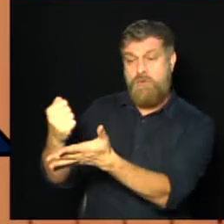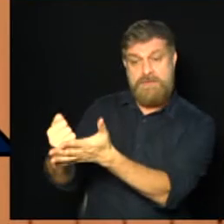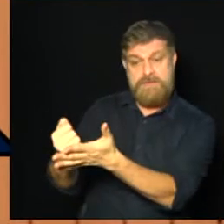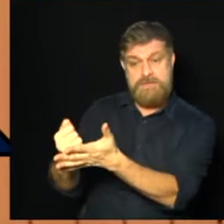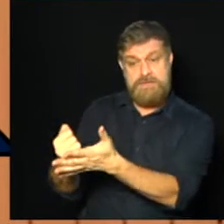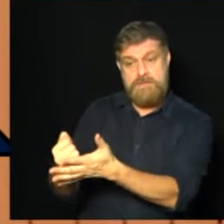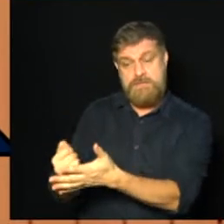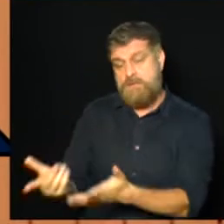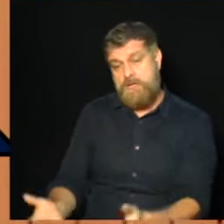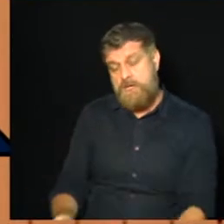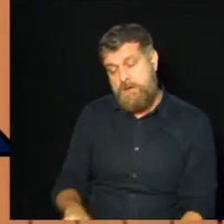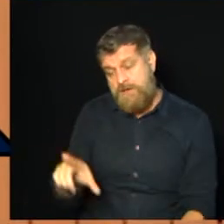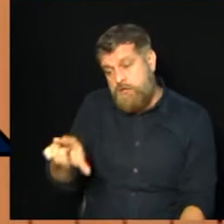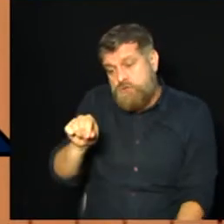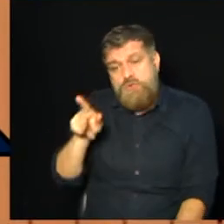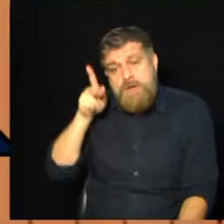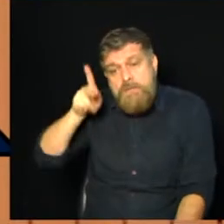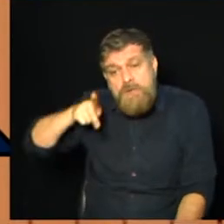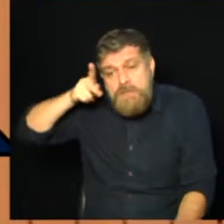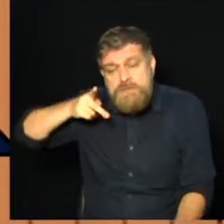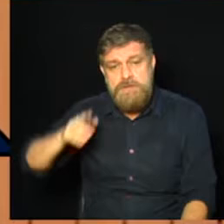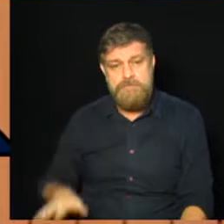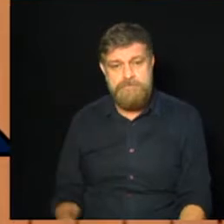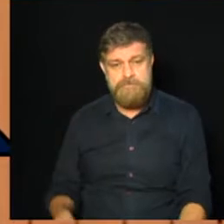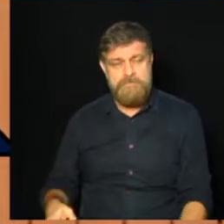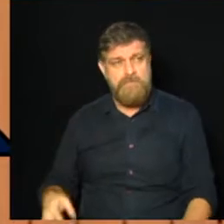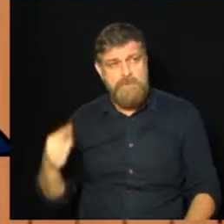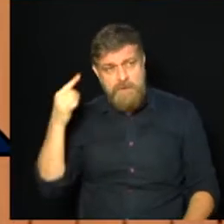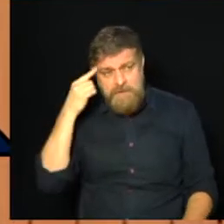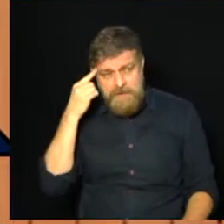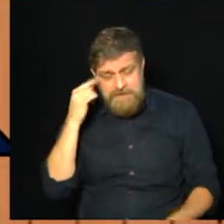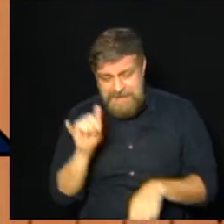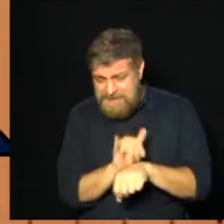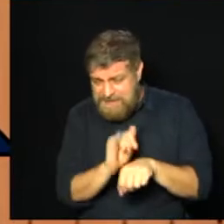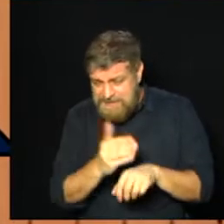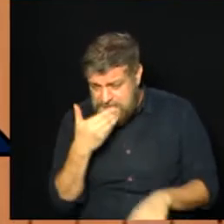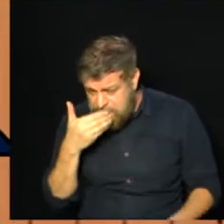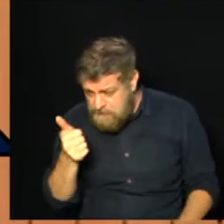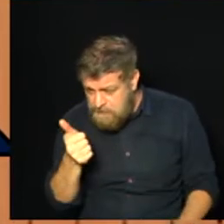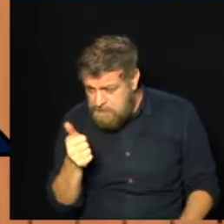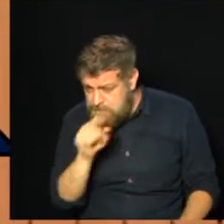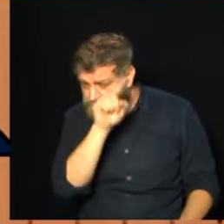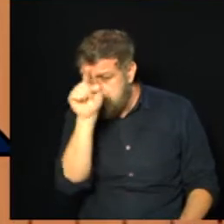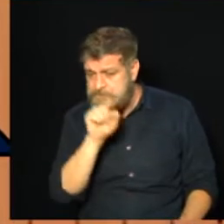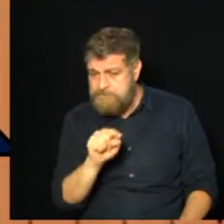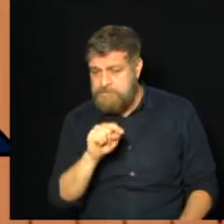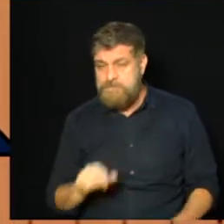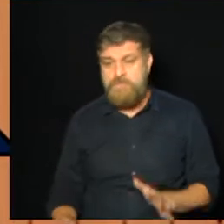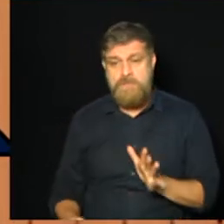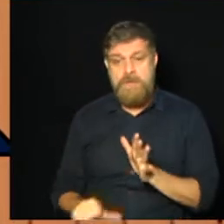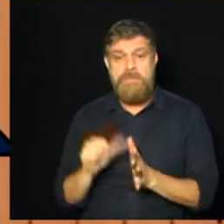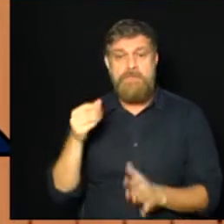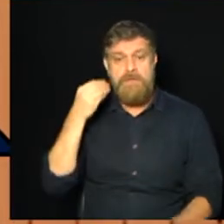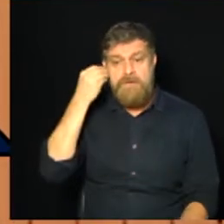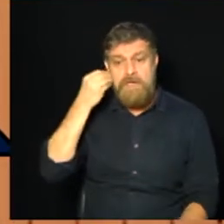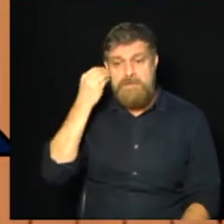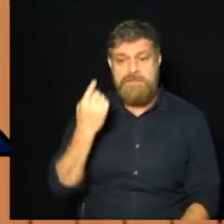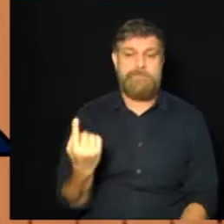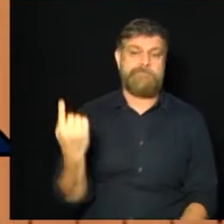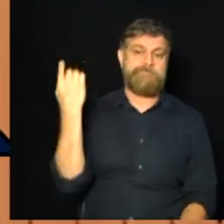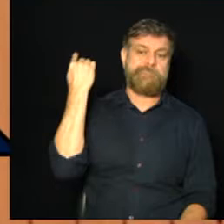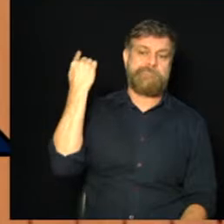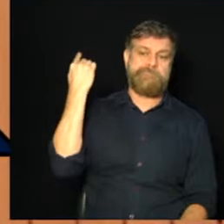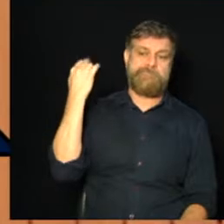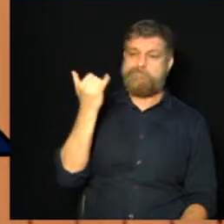questões sobre se essa é a melhor saída ou não. A primeira questão é a própria experiência que nós já tivemos,